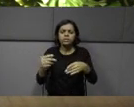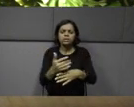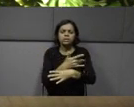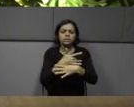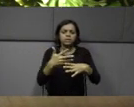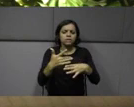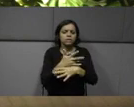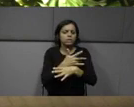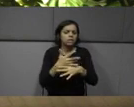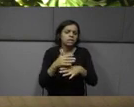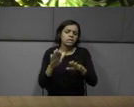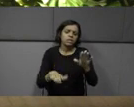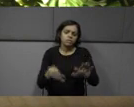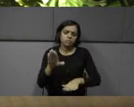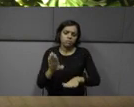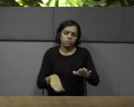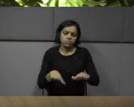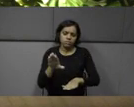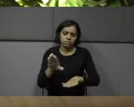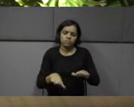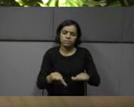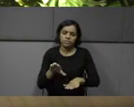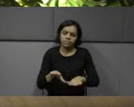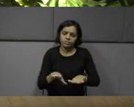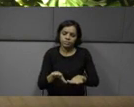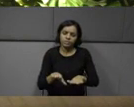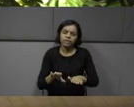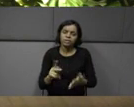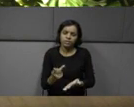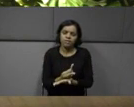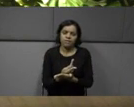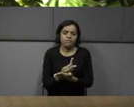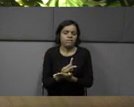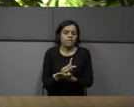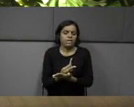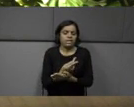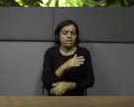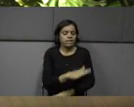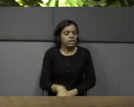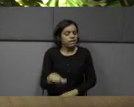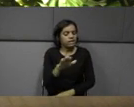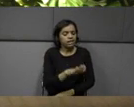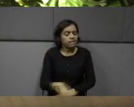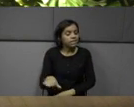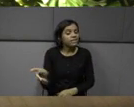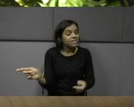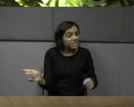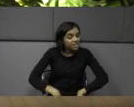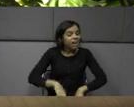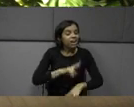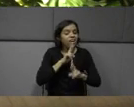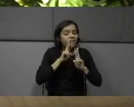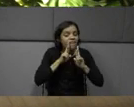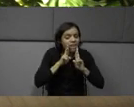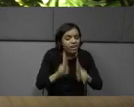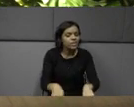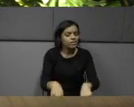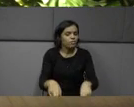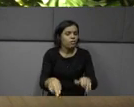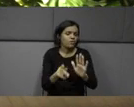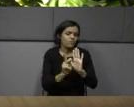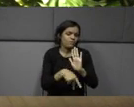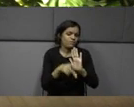talvez e olha que na grande maioria das vezes as crianças podem dar soluções de planejamento soluções de projeto